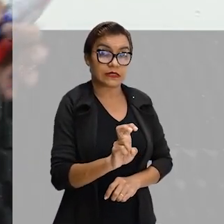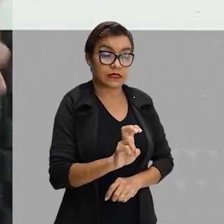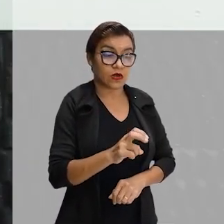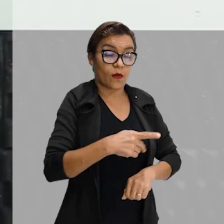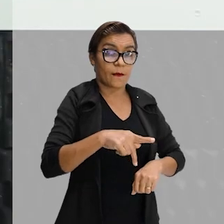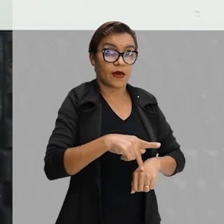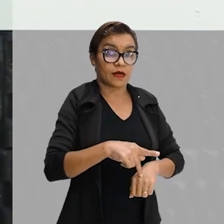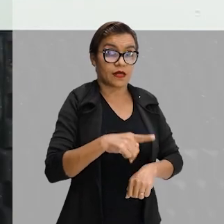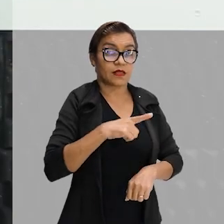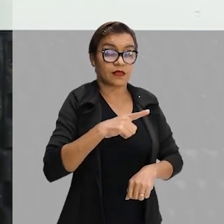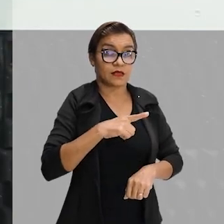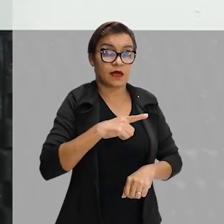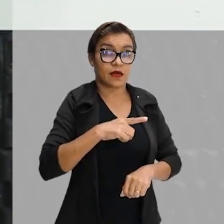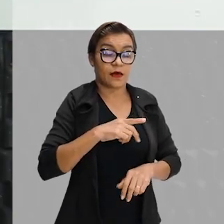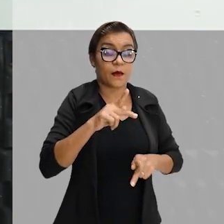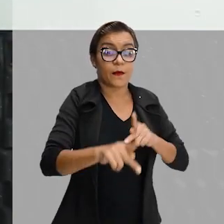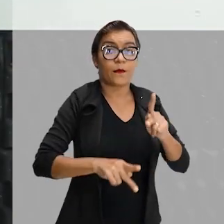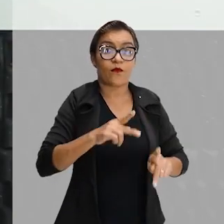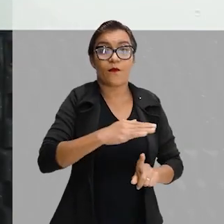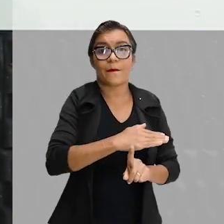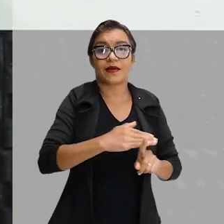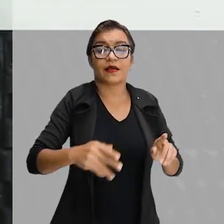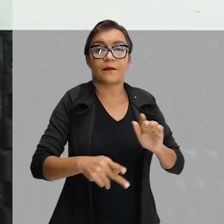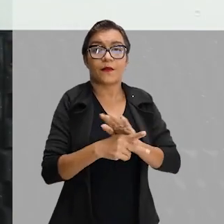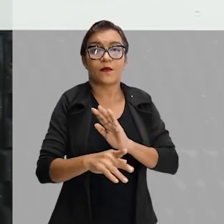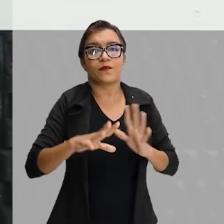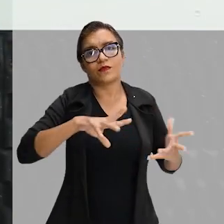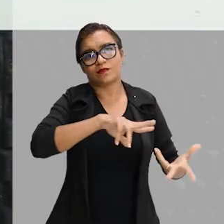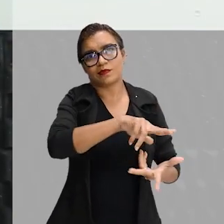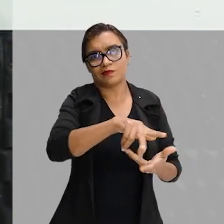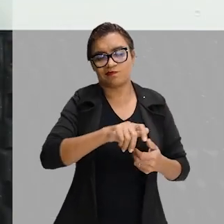mais da metade da população mundial. Olha só,